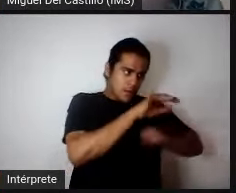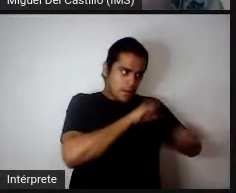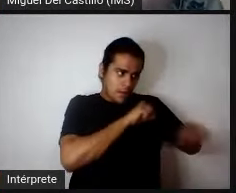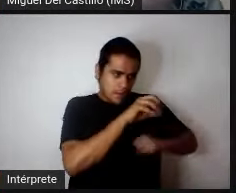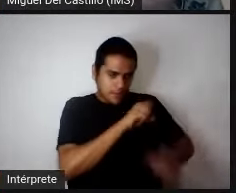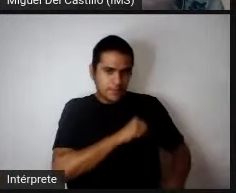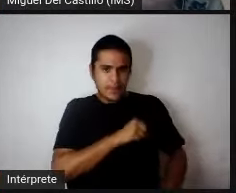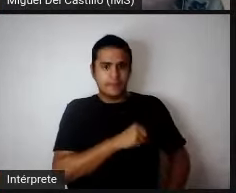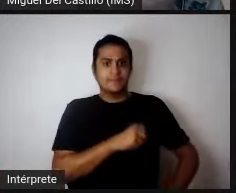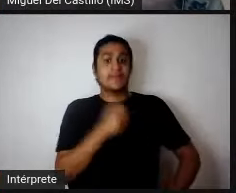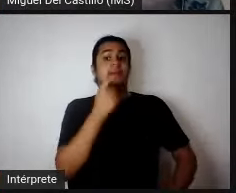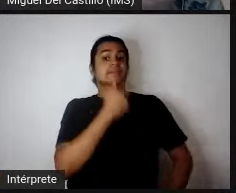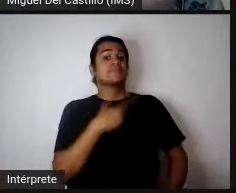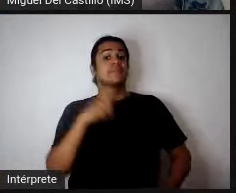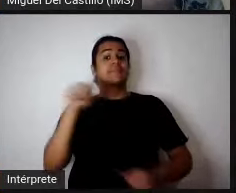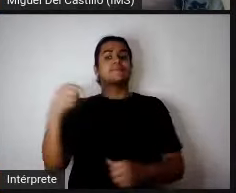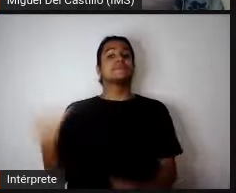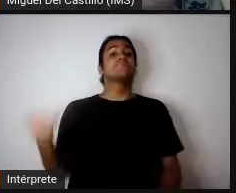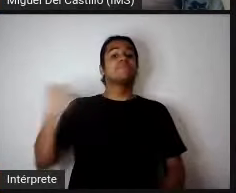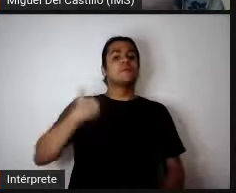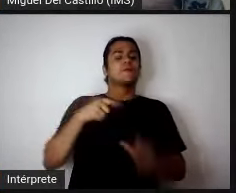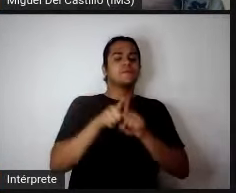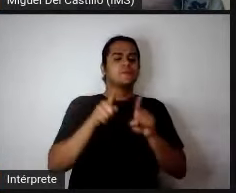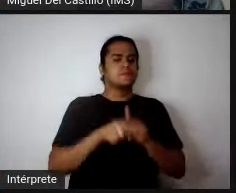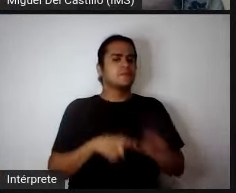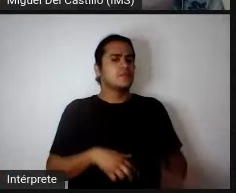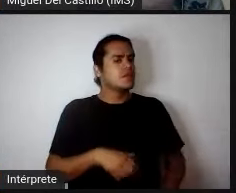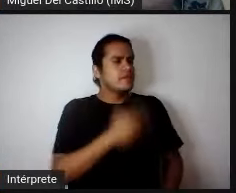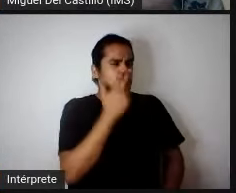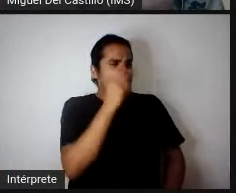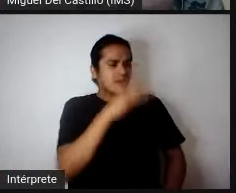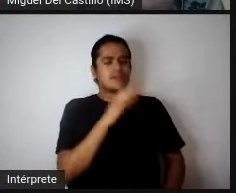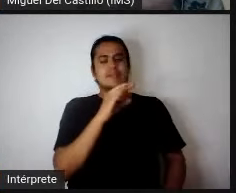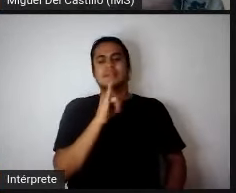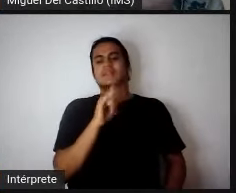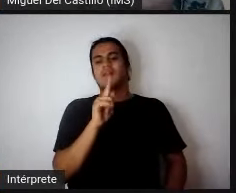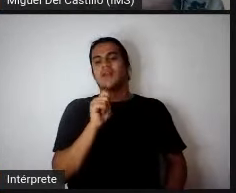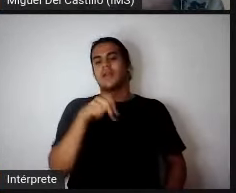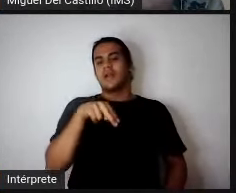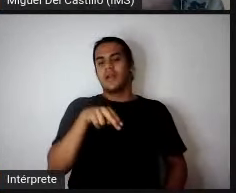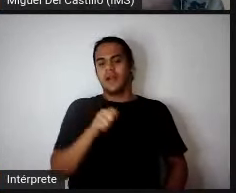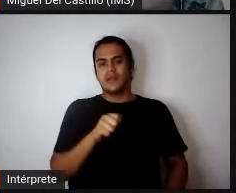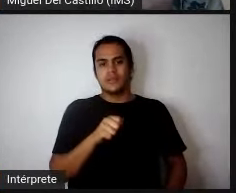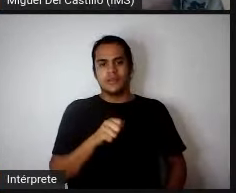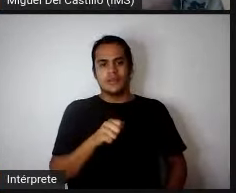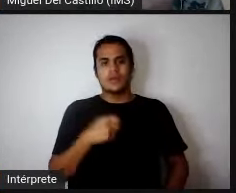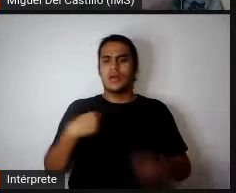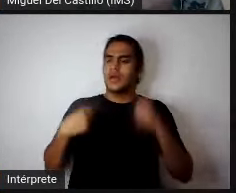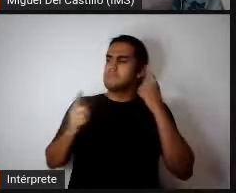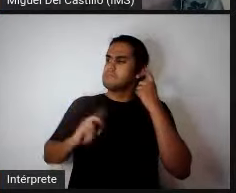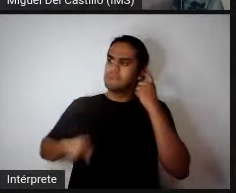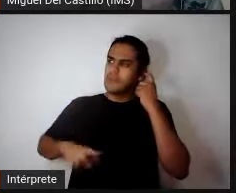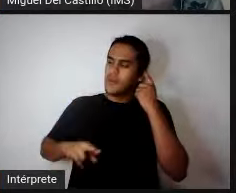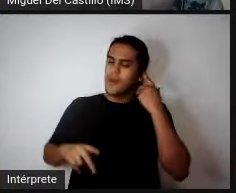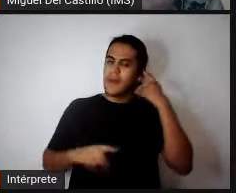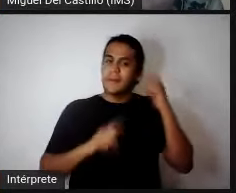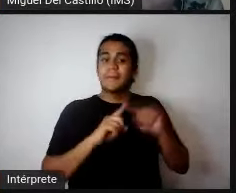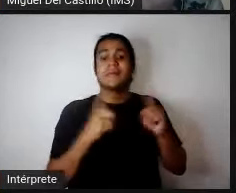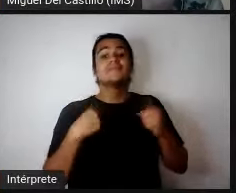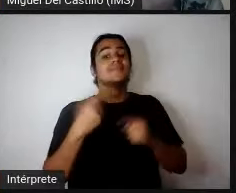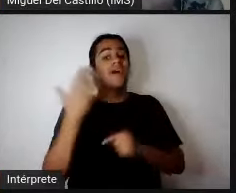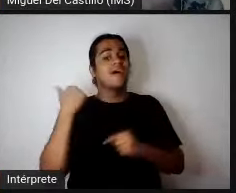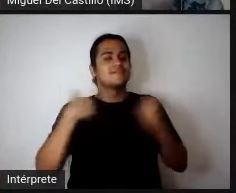assim, mas vem cá, você não é cigana? Falei, não é cigana, mas como tinha um cabelo